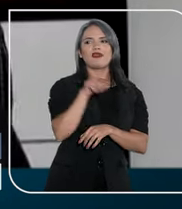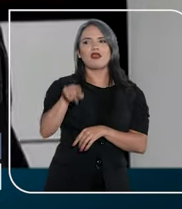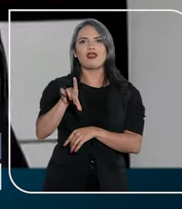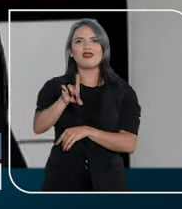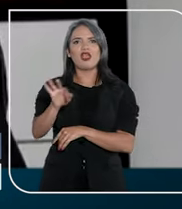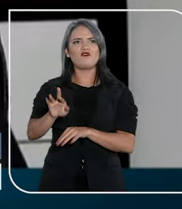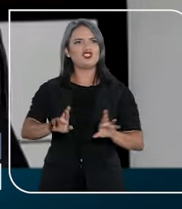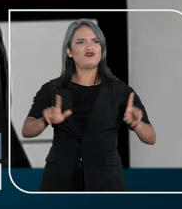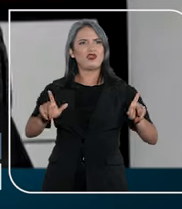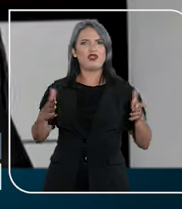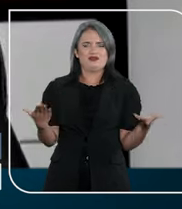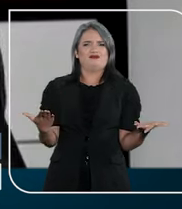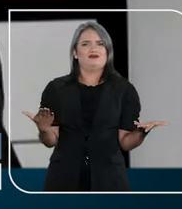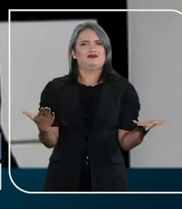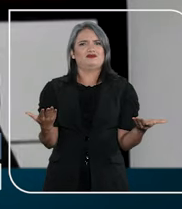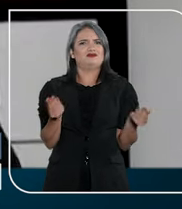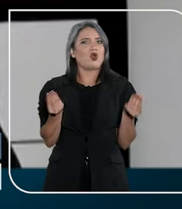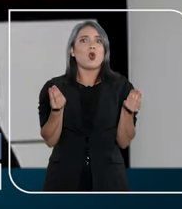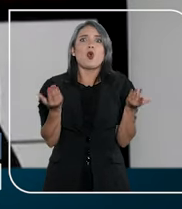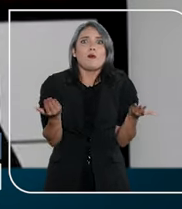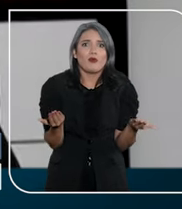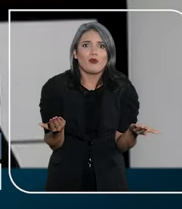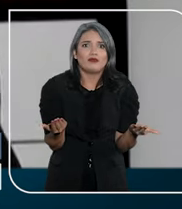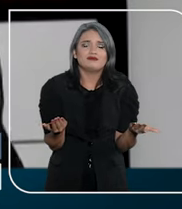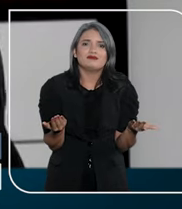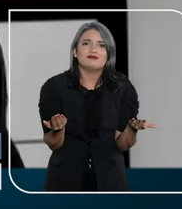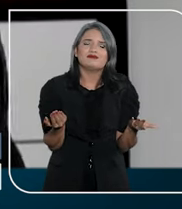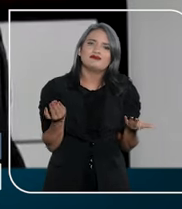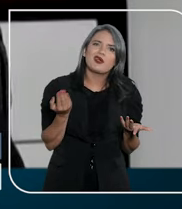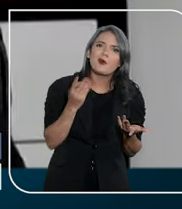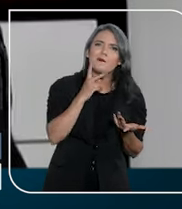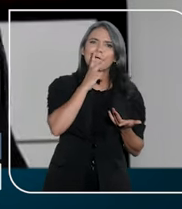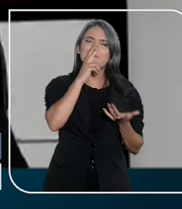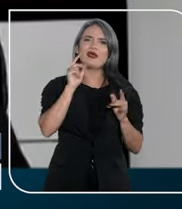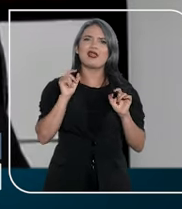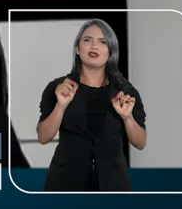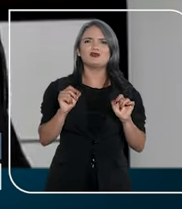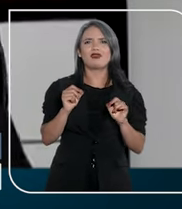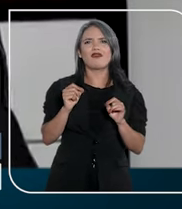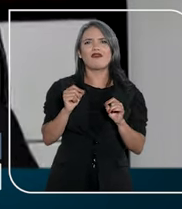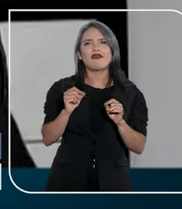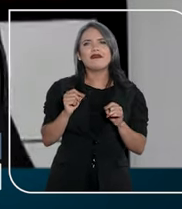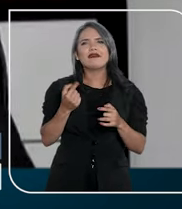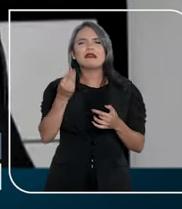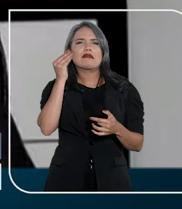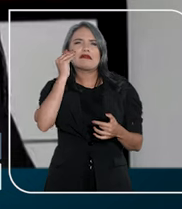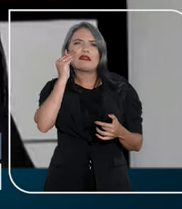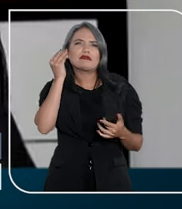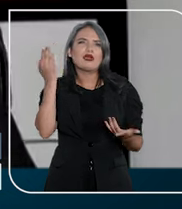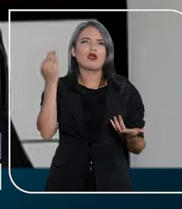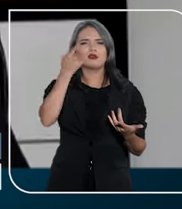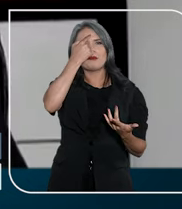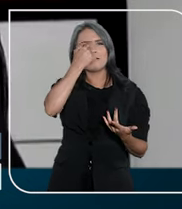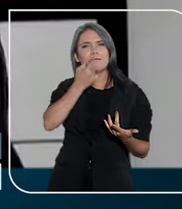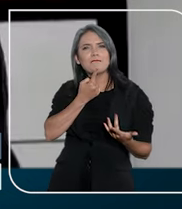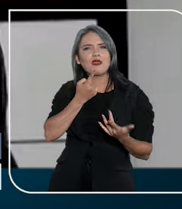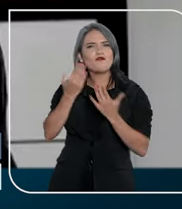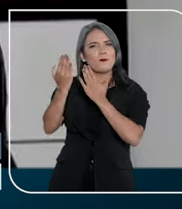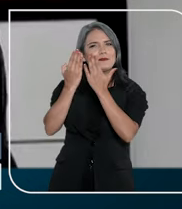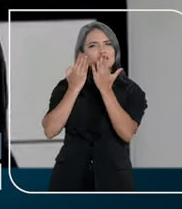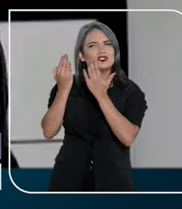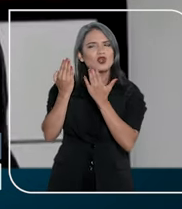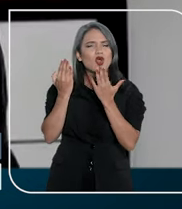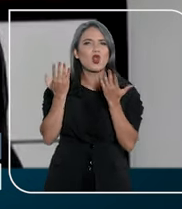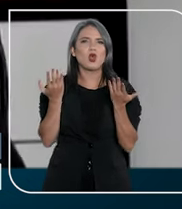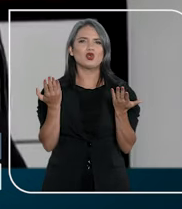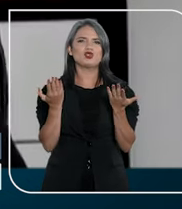que é o objetivo. Me parece aqui que nós estamos buscando a construção de um perfil psicológico que se assemelha,